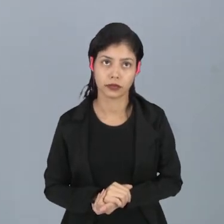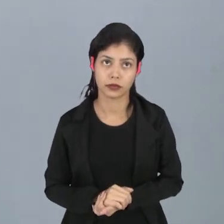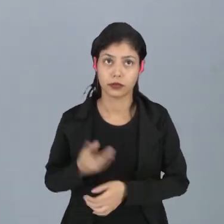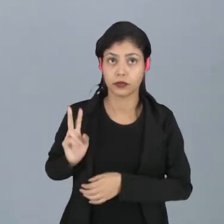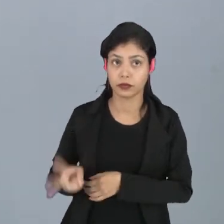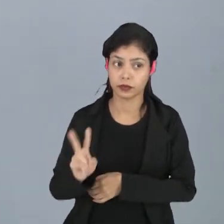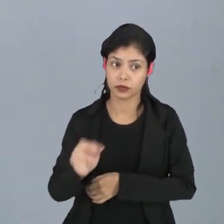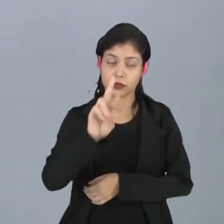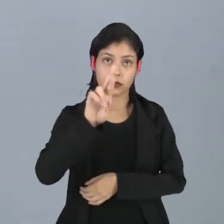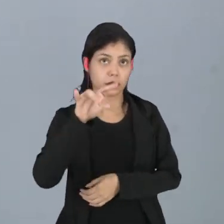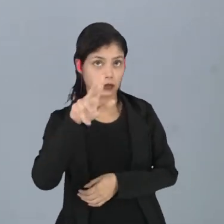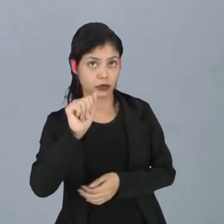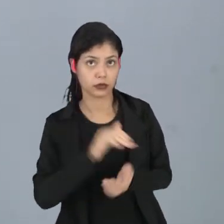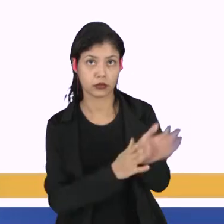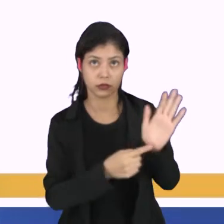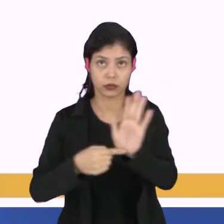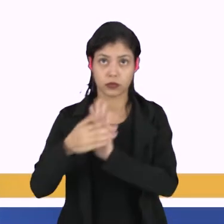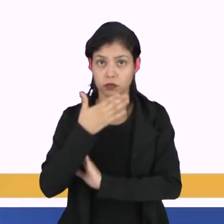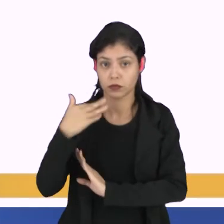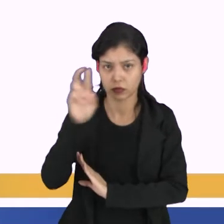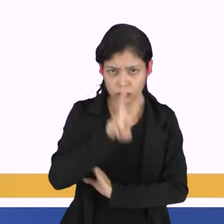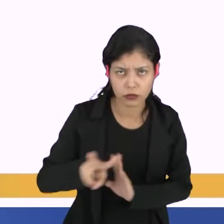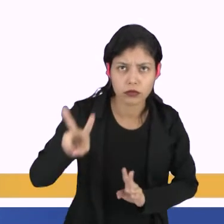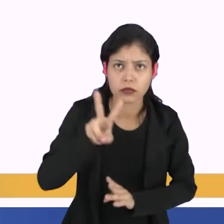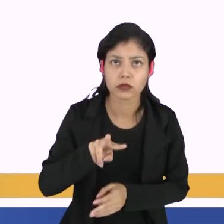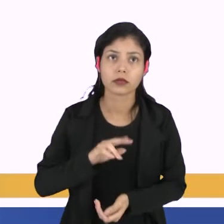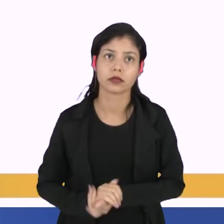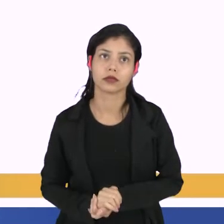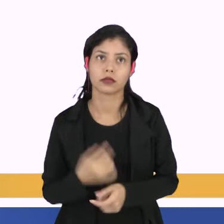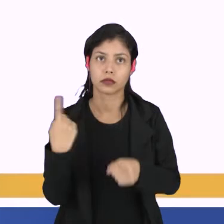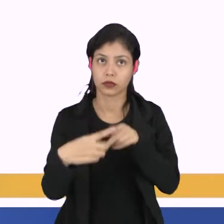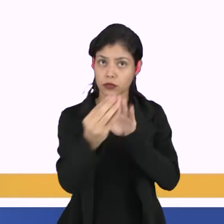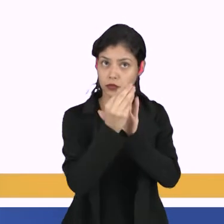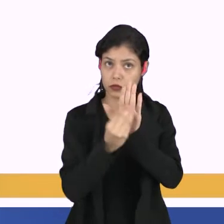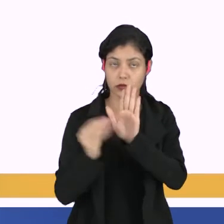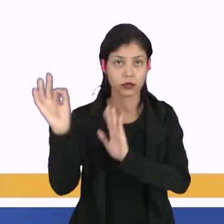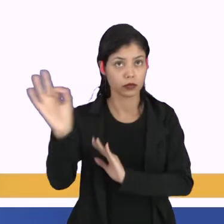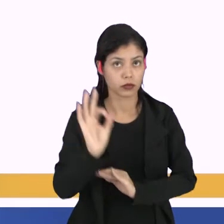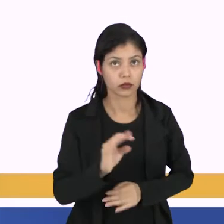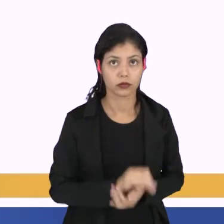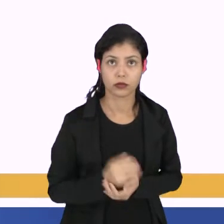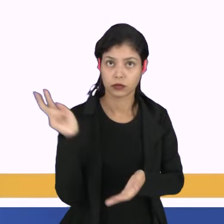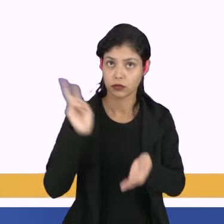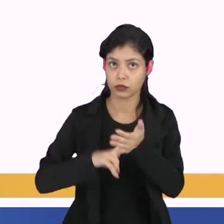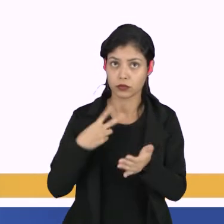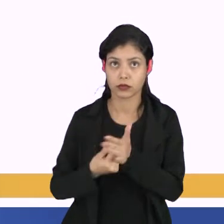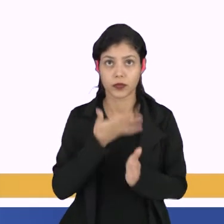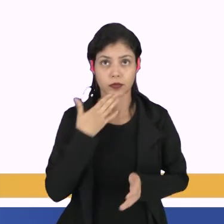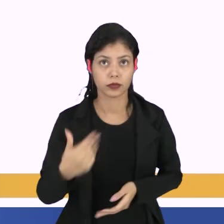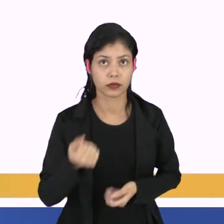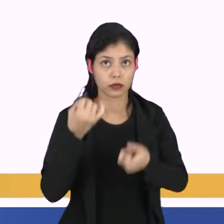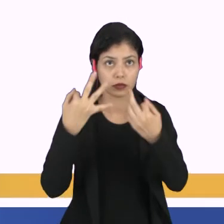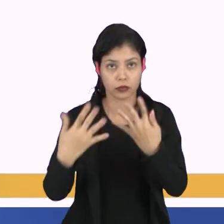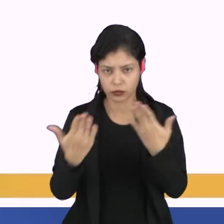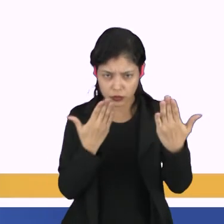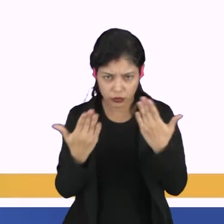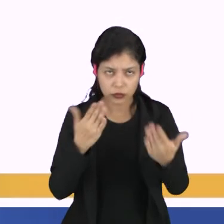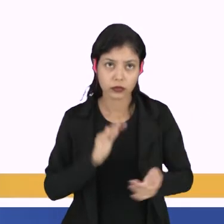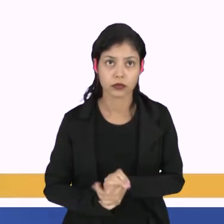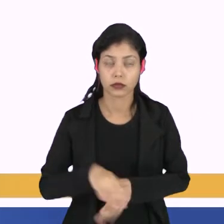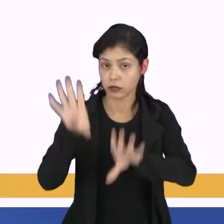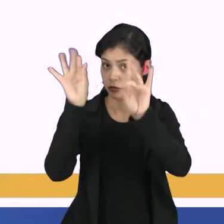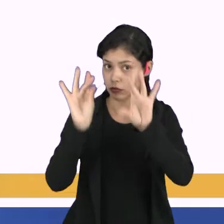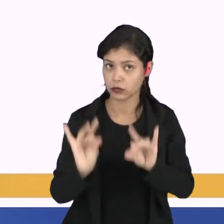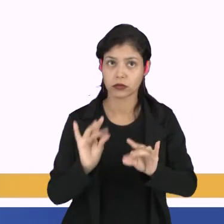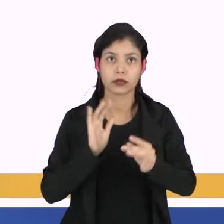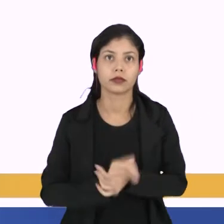A frequência relativa nos fornece uma melhor visualização, pois os dados percentuais traduzem melhor a situação comparativa de